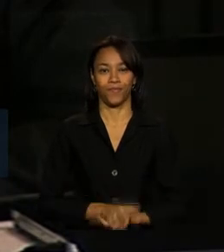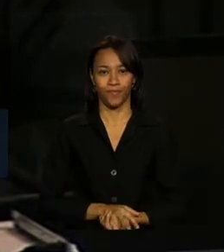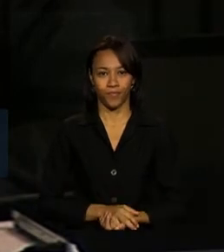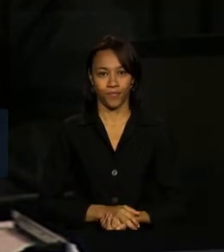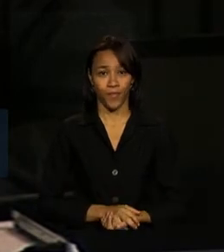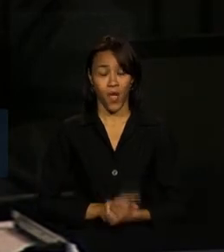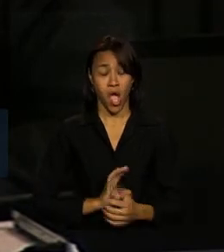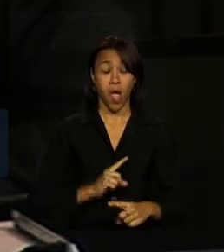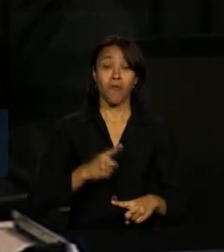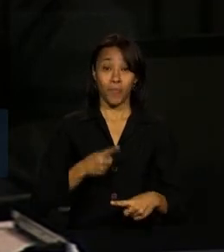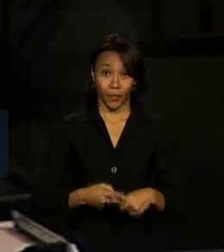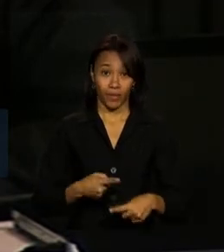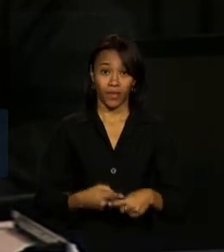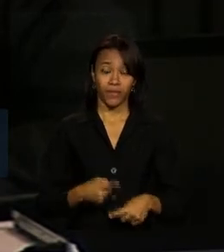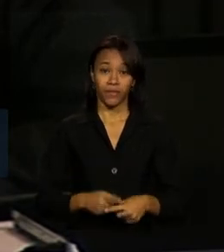porque